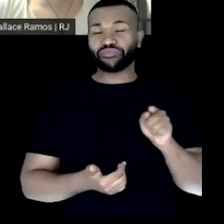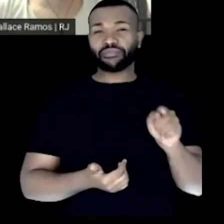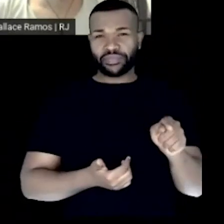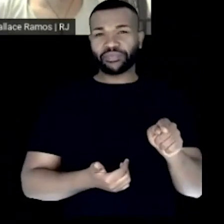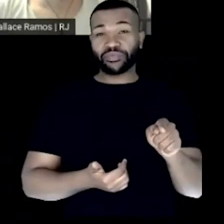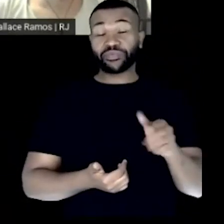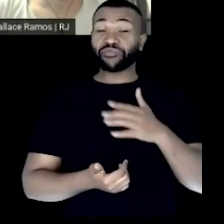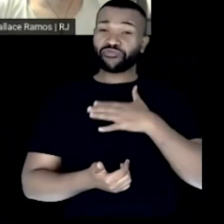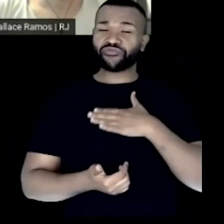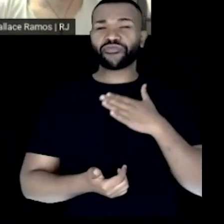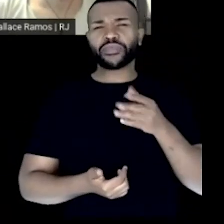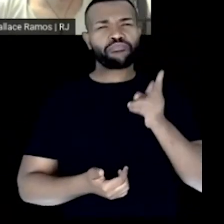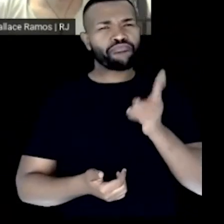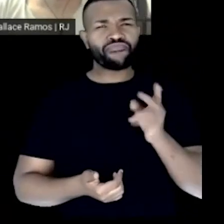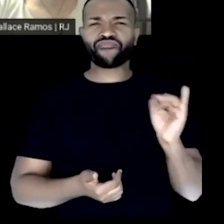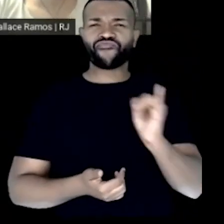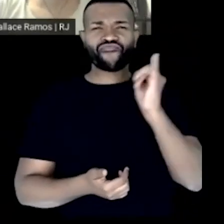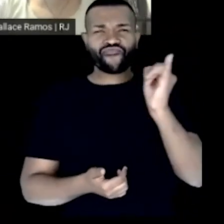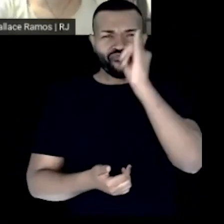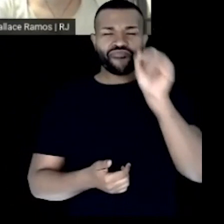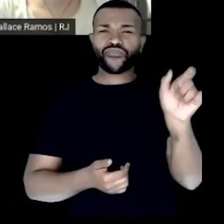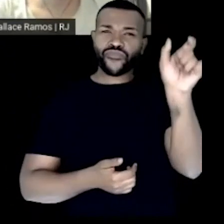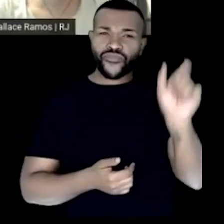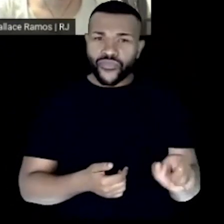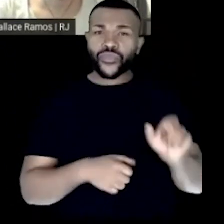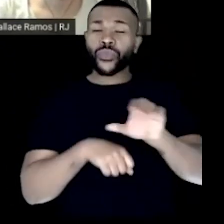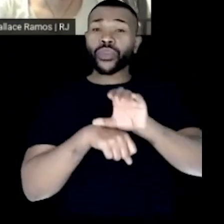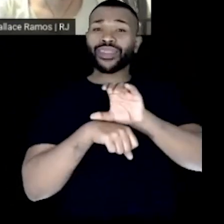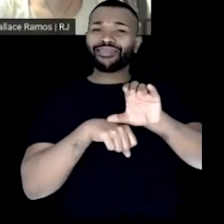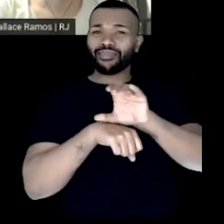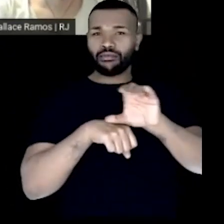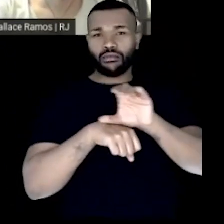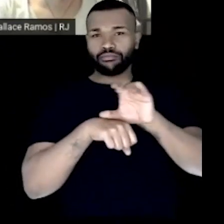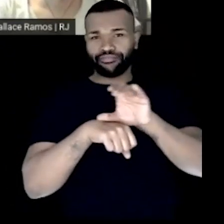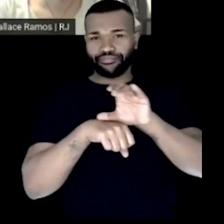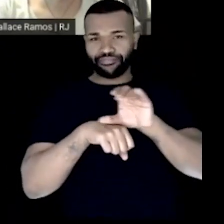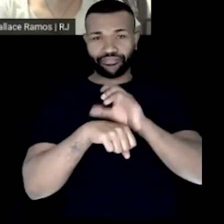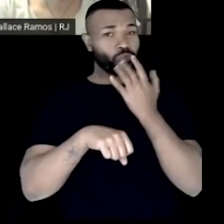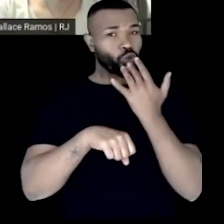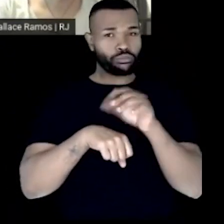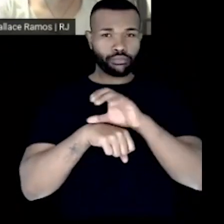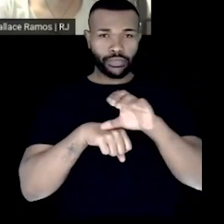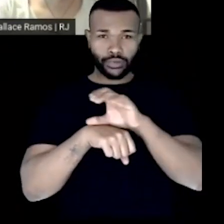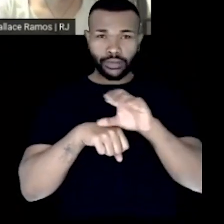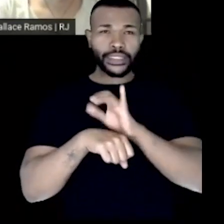Então, tinha isso, e para mim é sempre importante que meus personagens sejam cinzas, sabe?